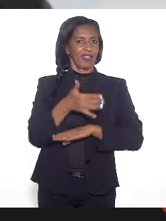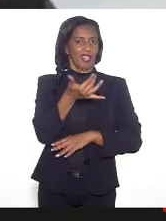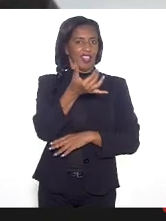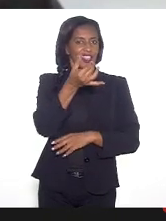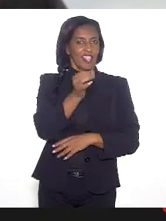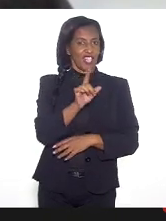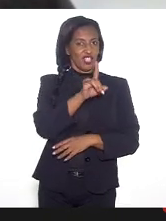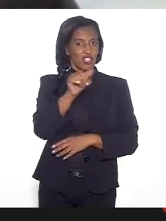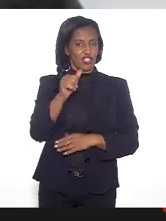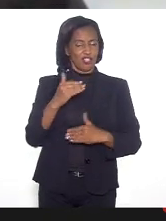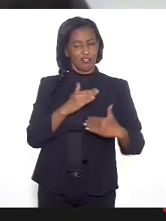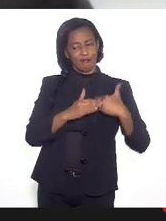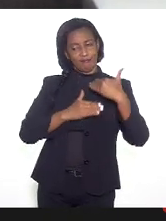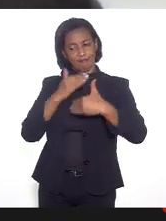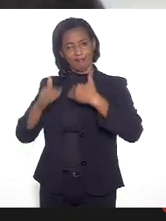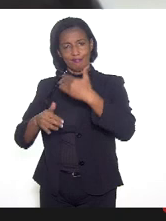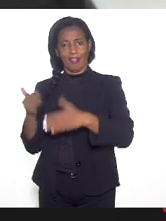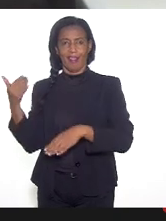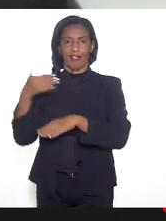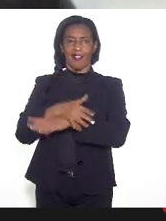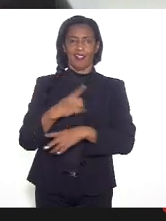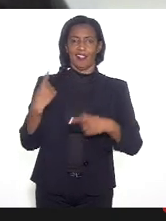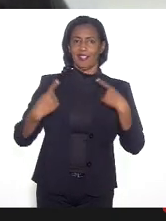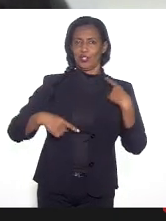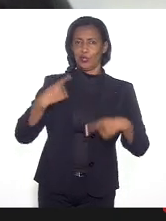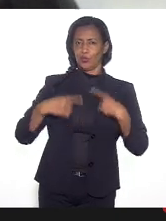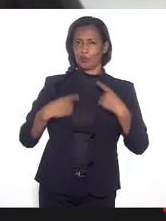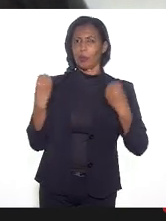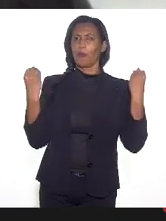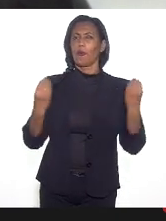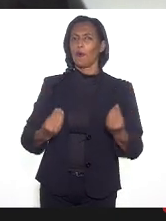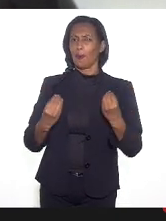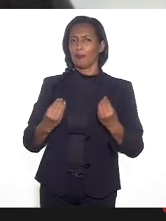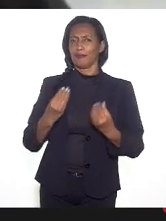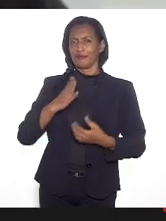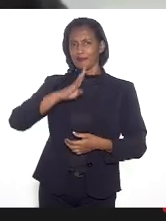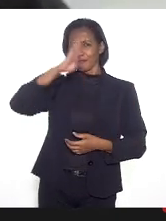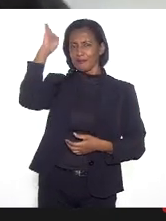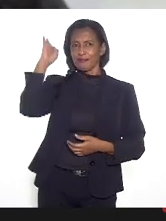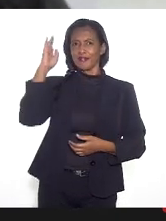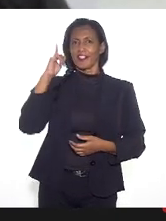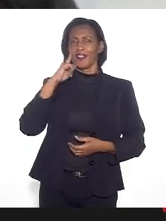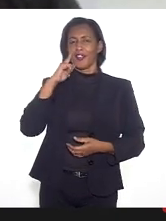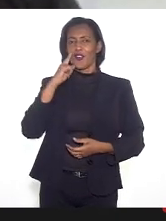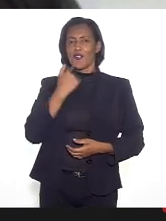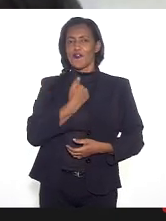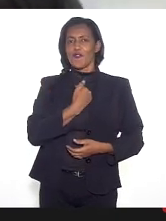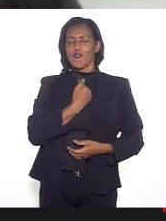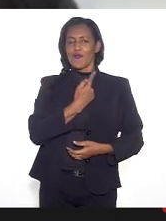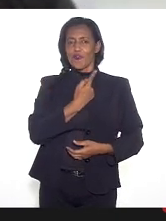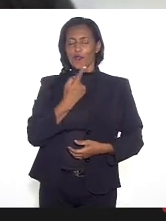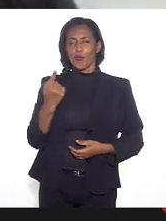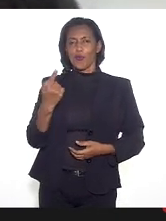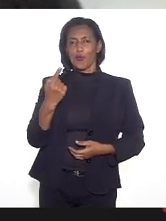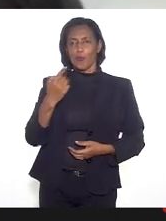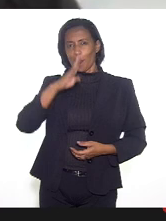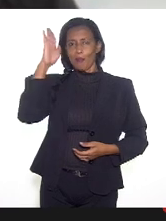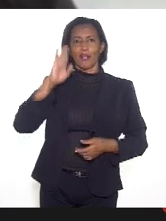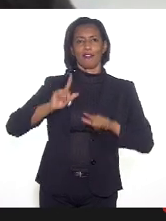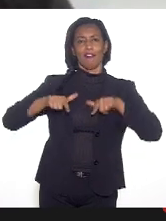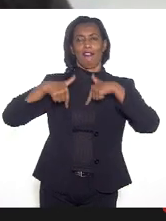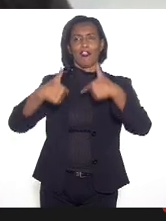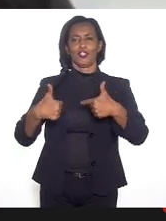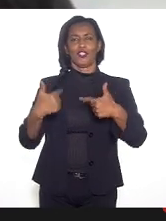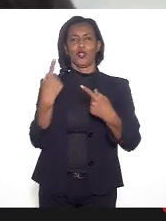dias nessa discussão de como o Corpo de Bombeiros encarará essa derrubada de veto e quais as medidas que